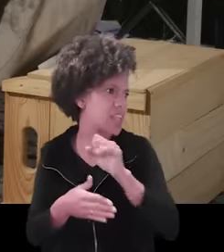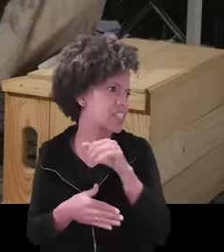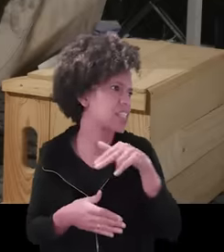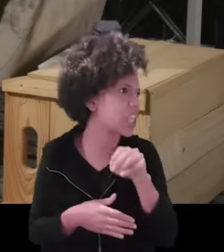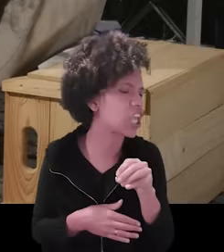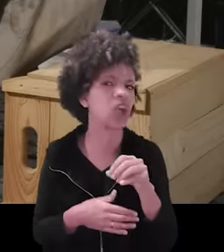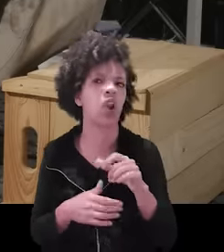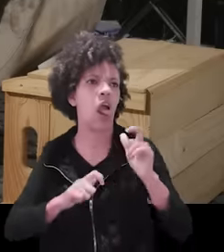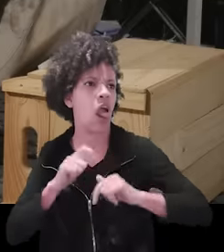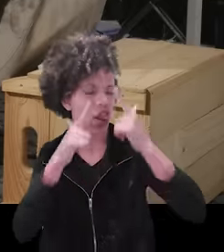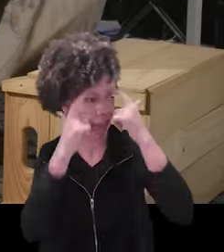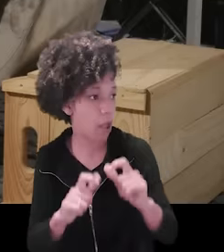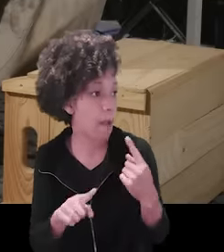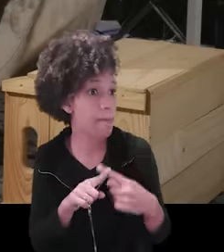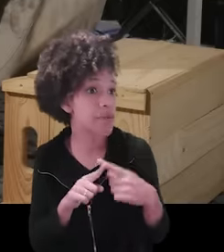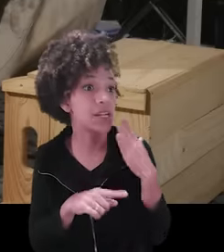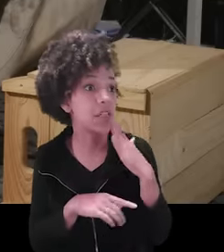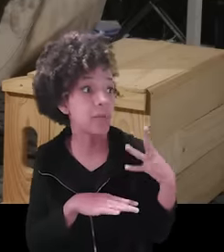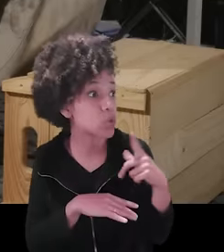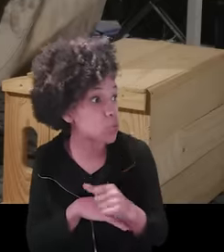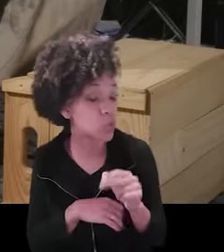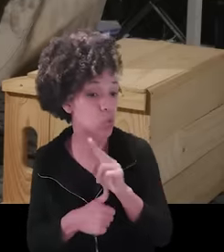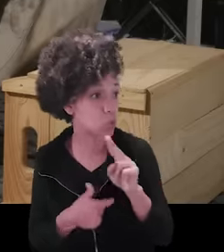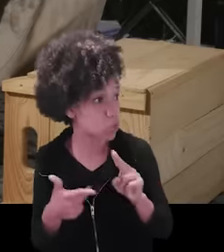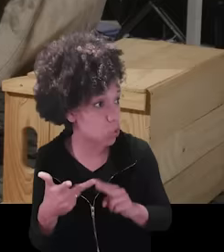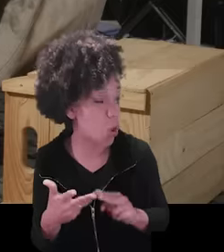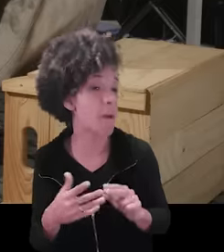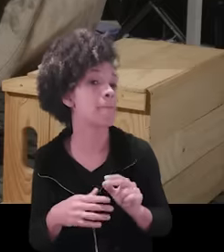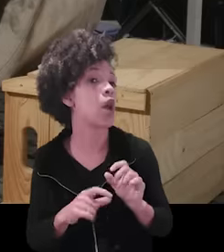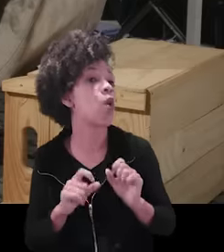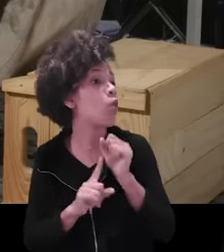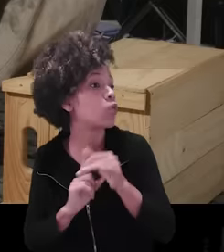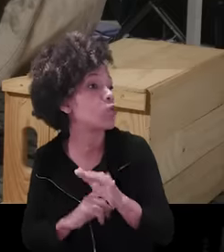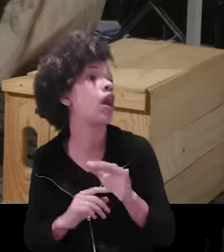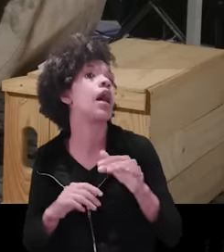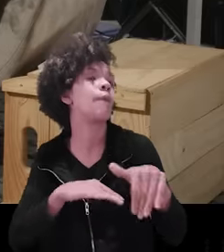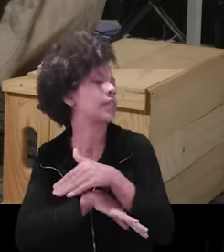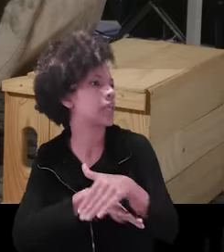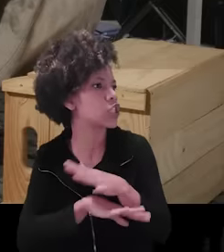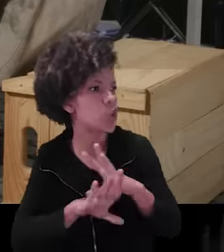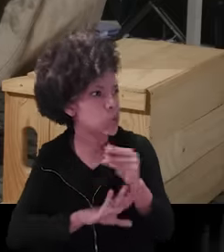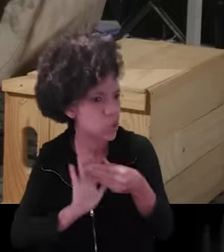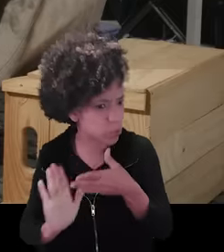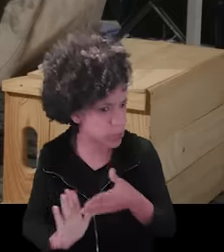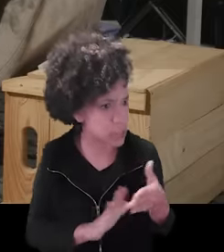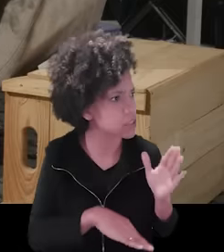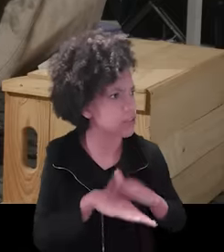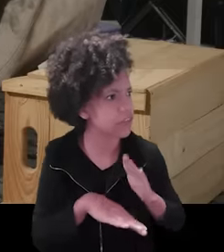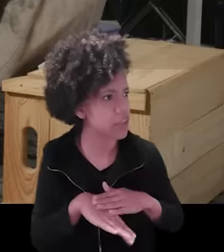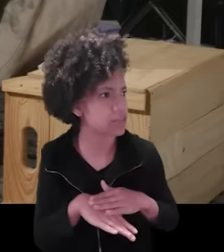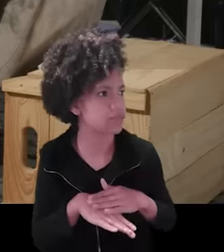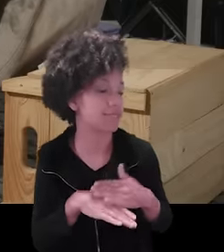Assassinos e estuprada por que ele tem tudo do cara o nome é o social do cara endereço todo o